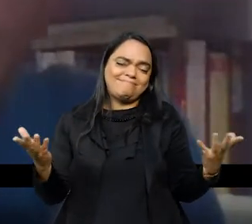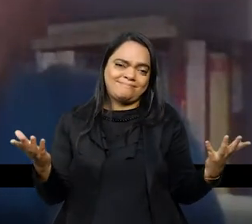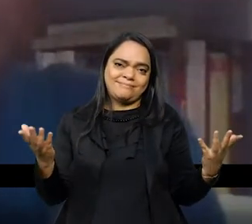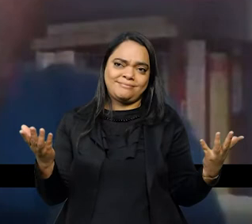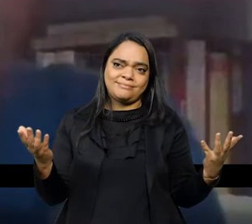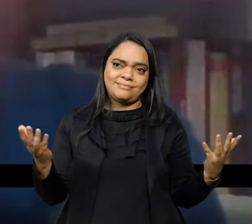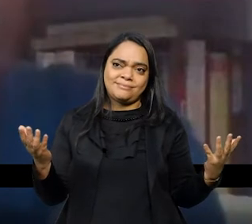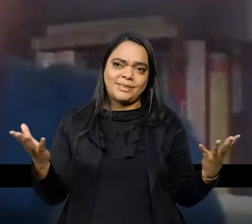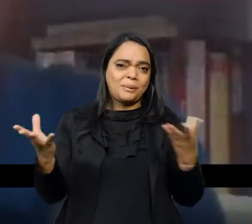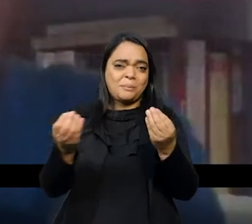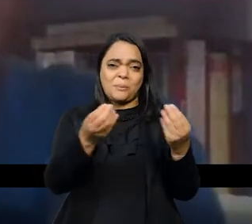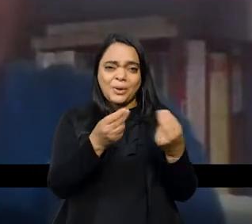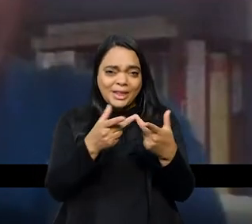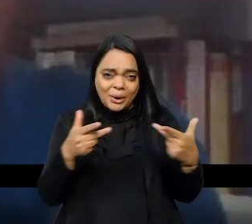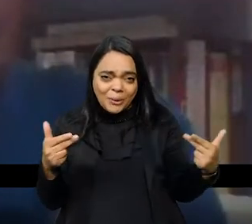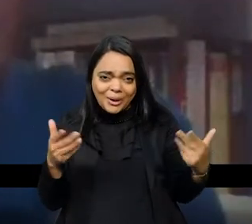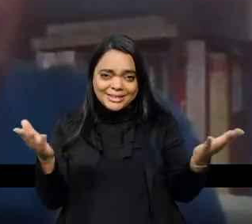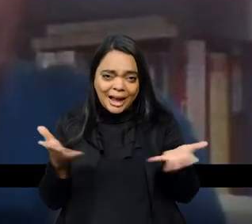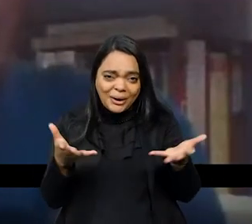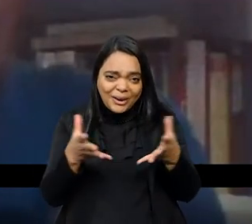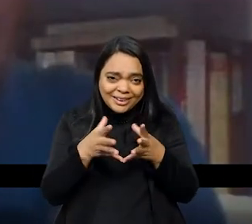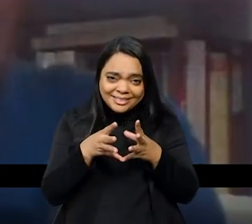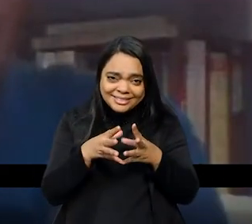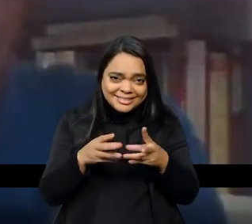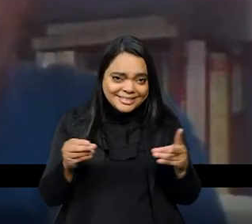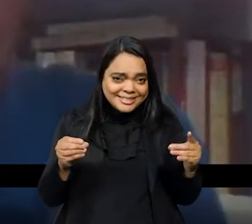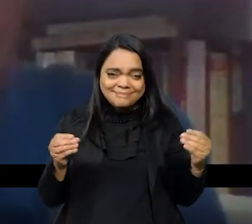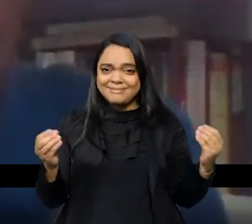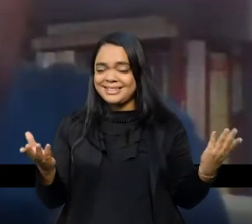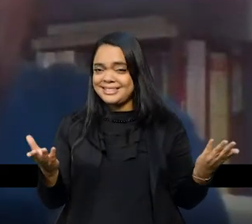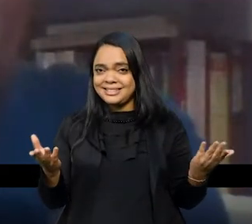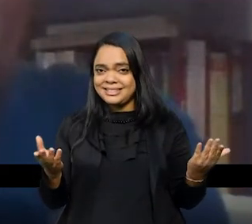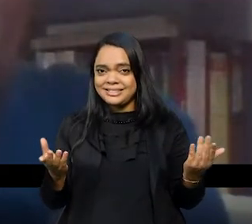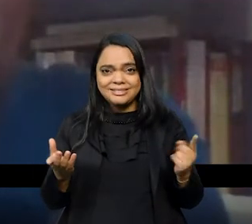caindo. Não vai sustentar querendo negar. Né?